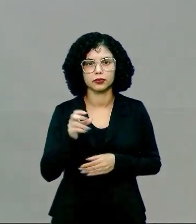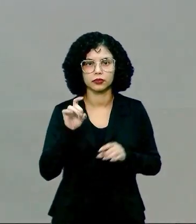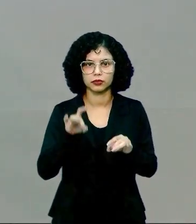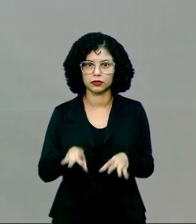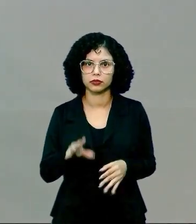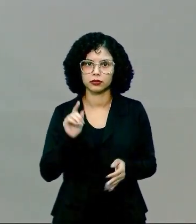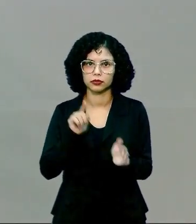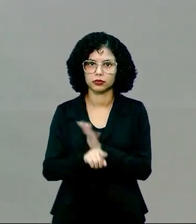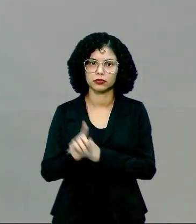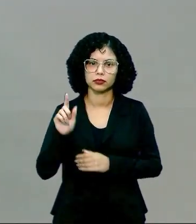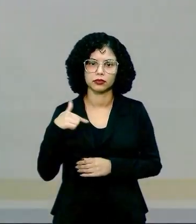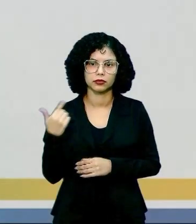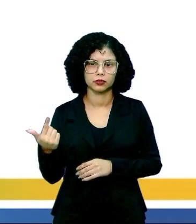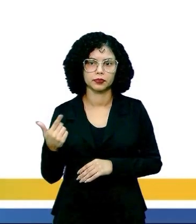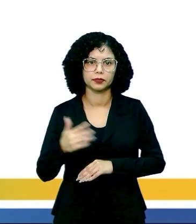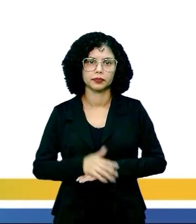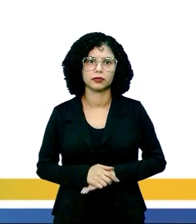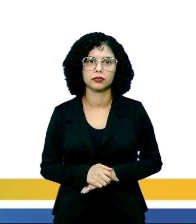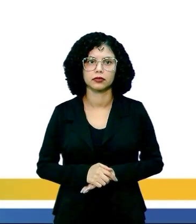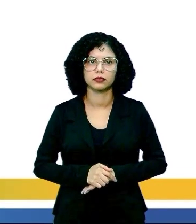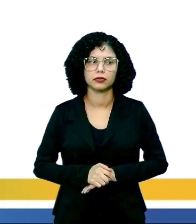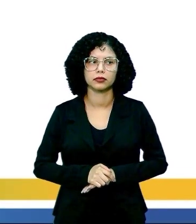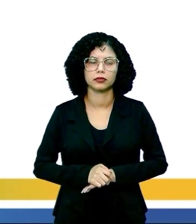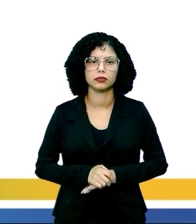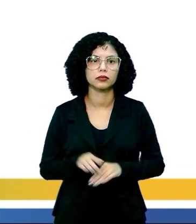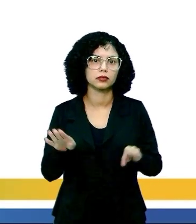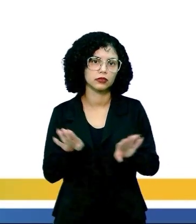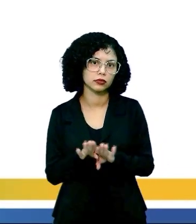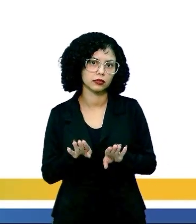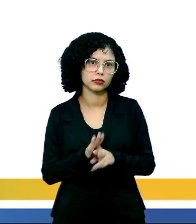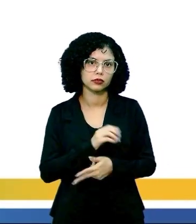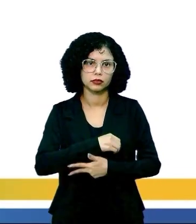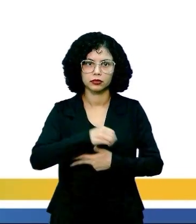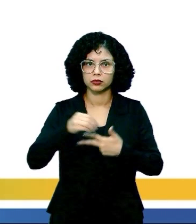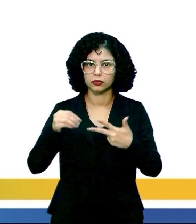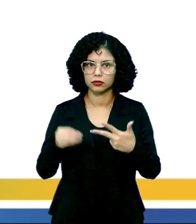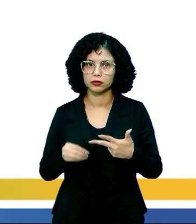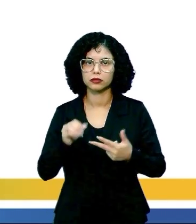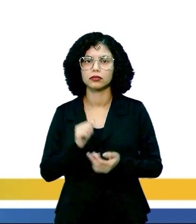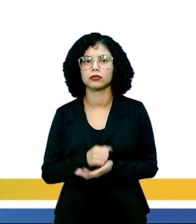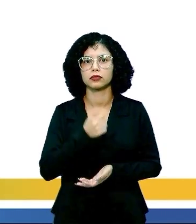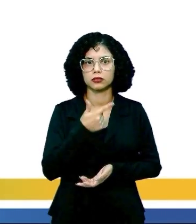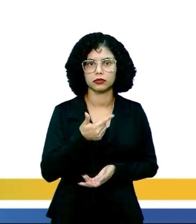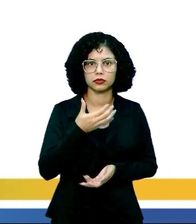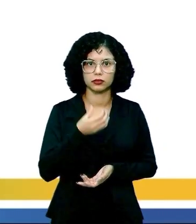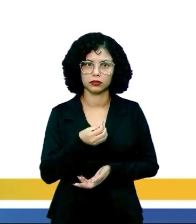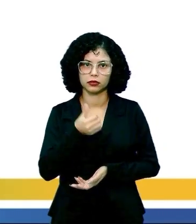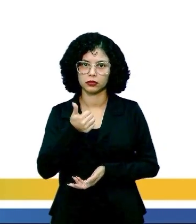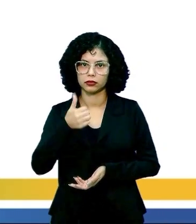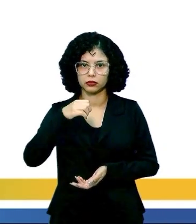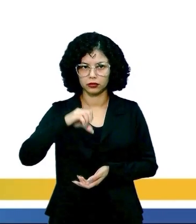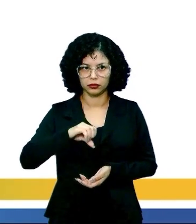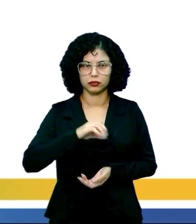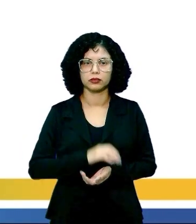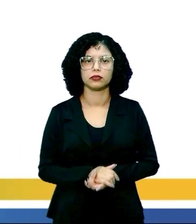última questão do nosso Exercitando, também do Enem, mas dessa vez do Enem de